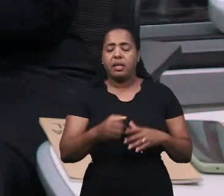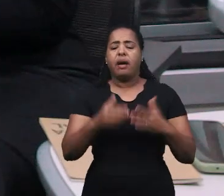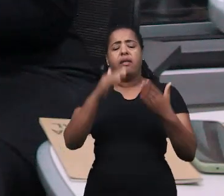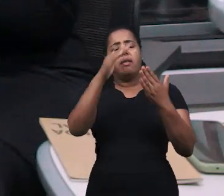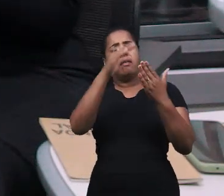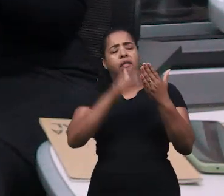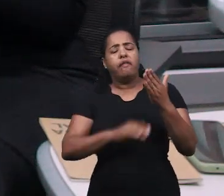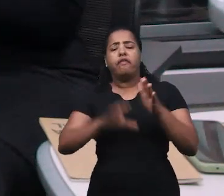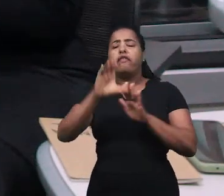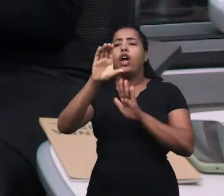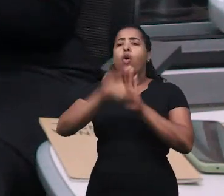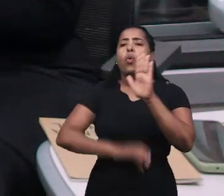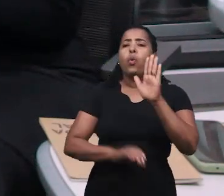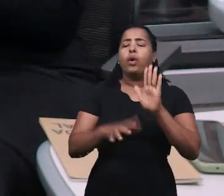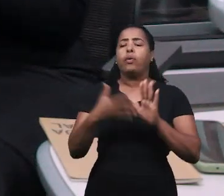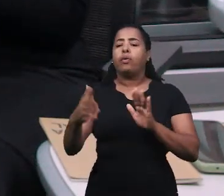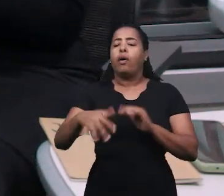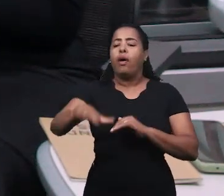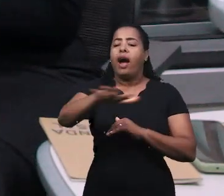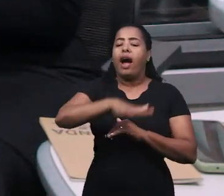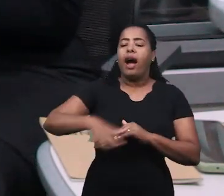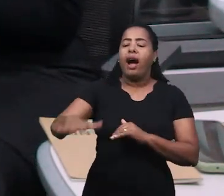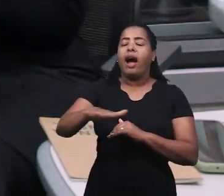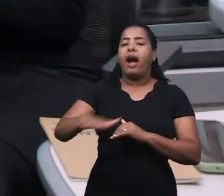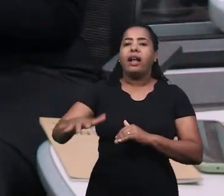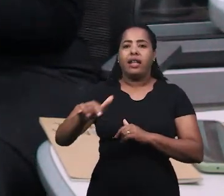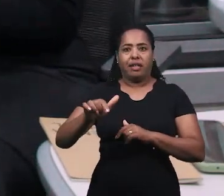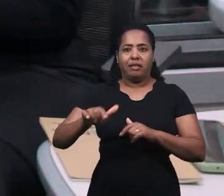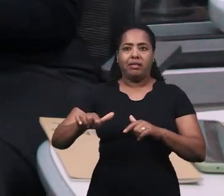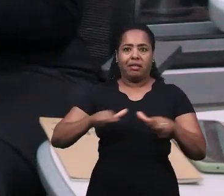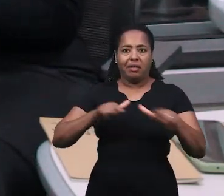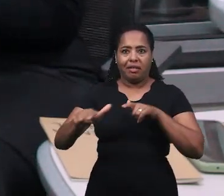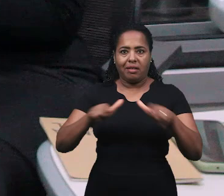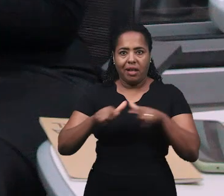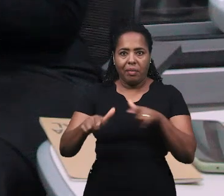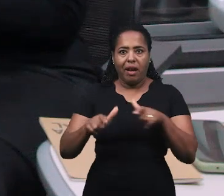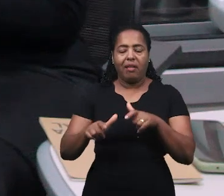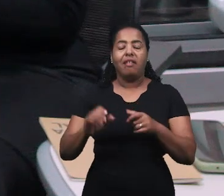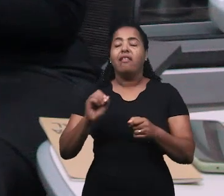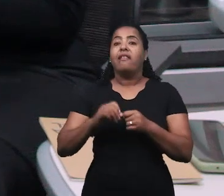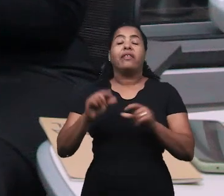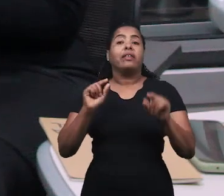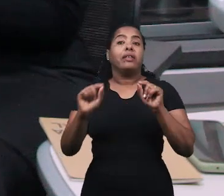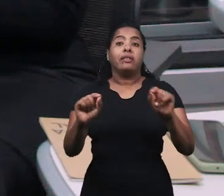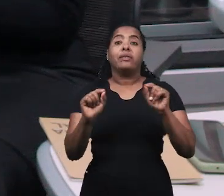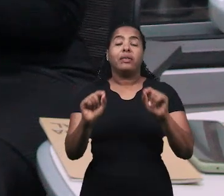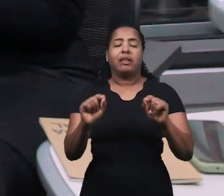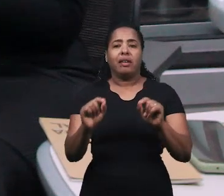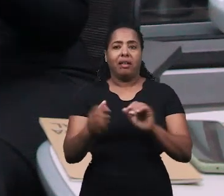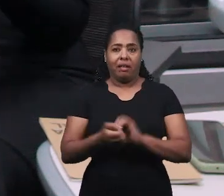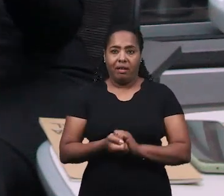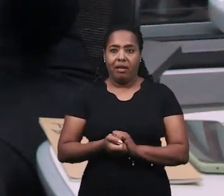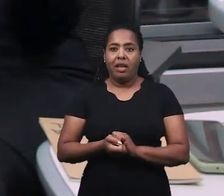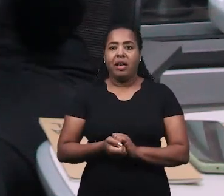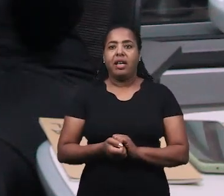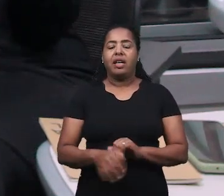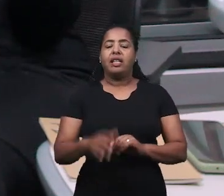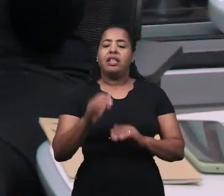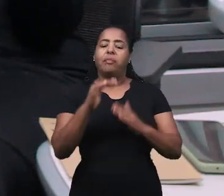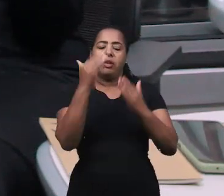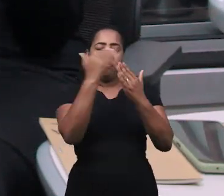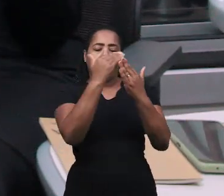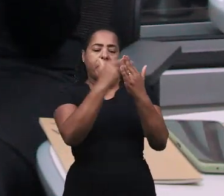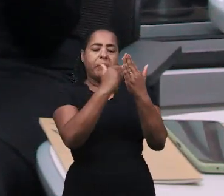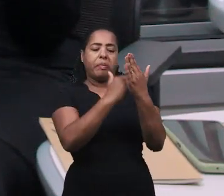e verifica qual é o currículo dele, qual é a área de atuação, o que ele faz. Justamente para nós, e aí eu me coloco como